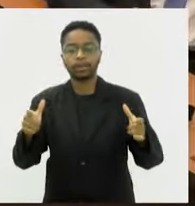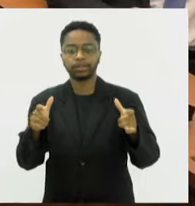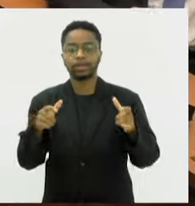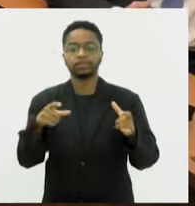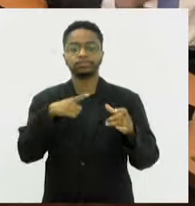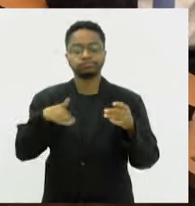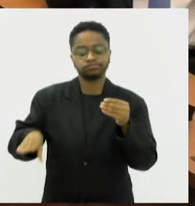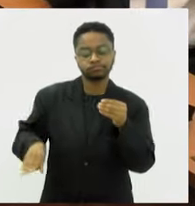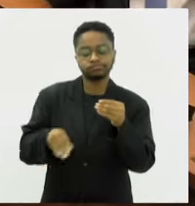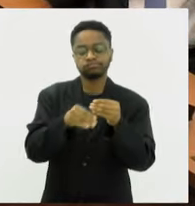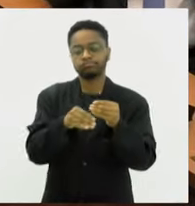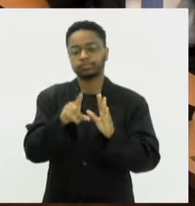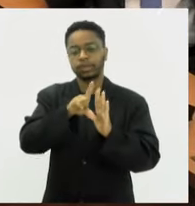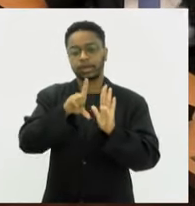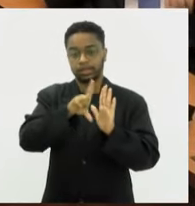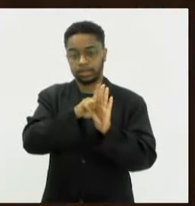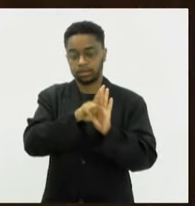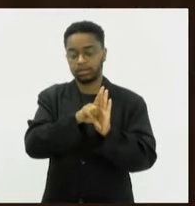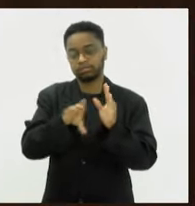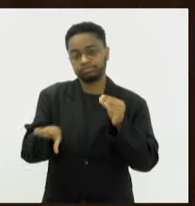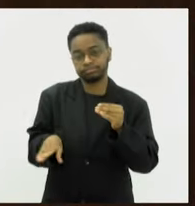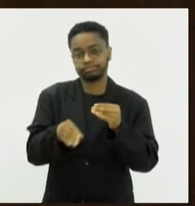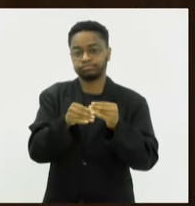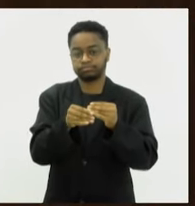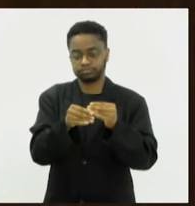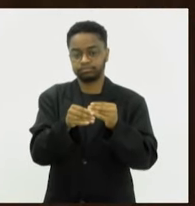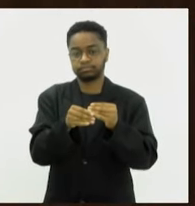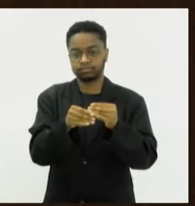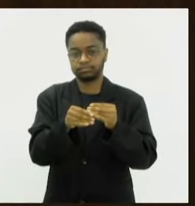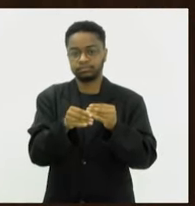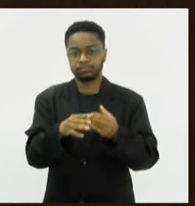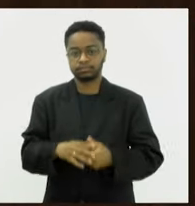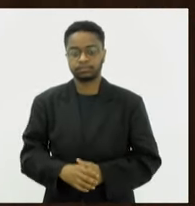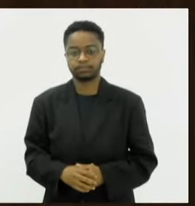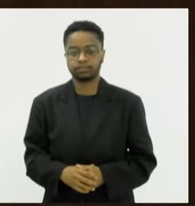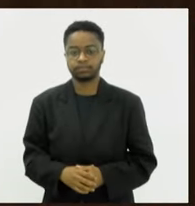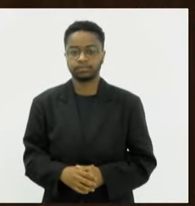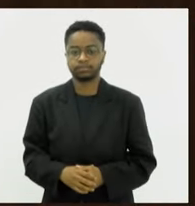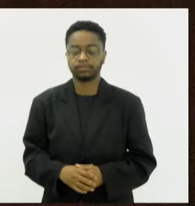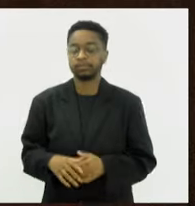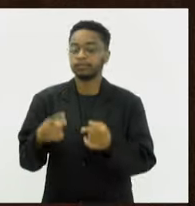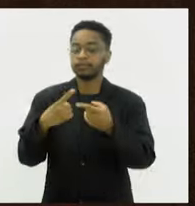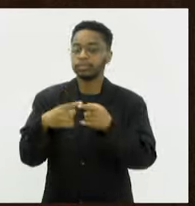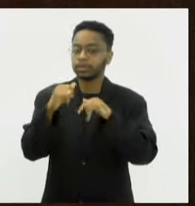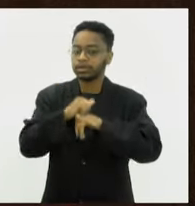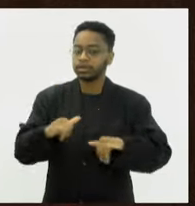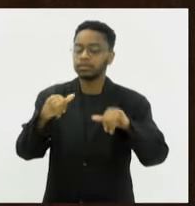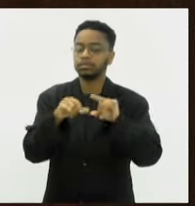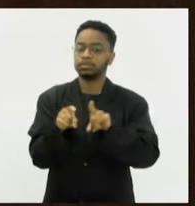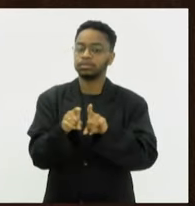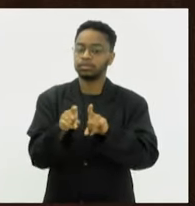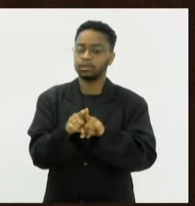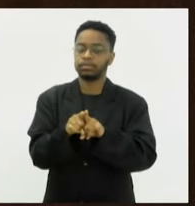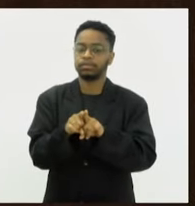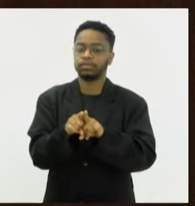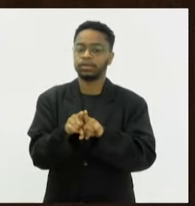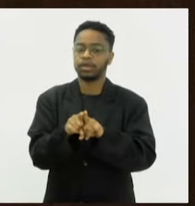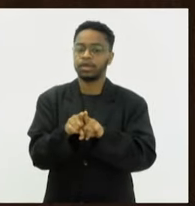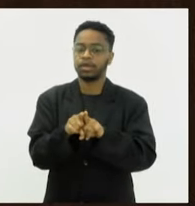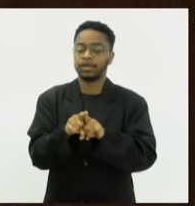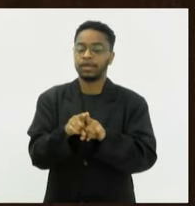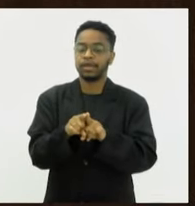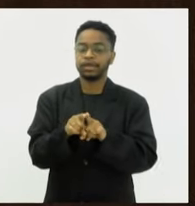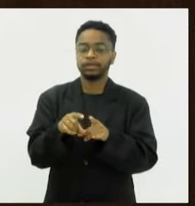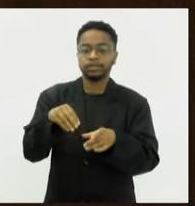Luiz Paulo, ele amplia o escopo da nossa lei original, dizendo que também vale para as